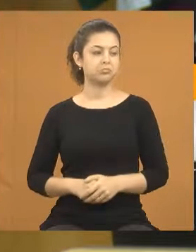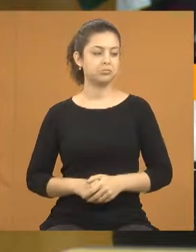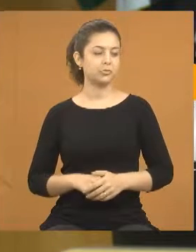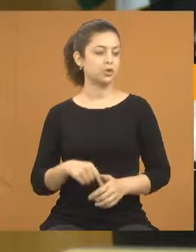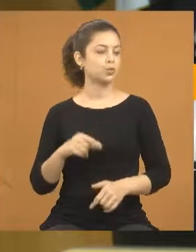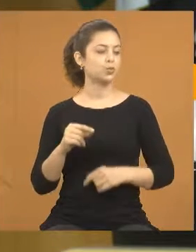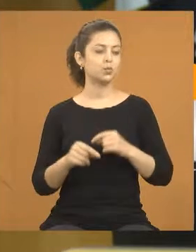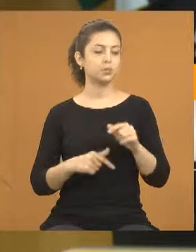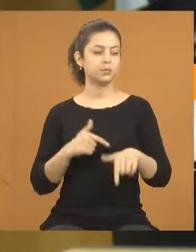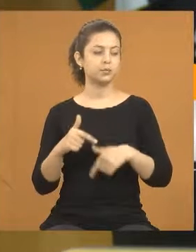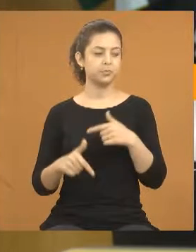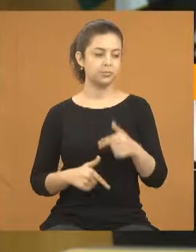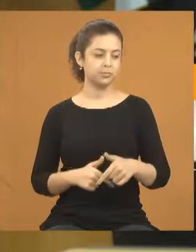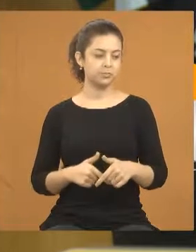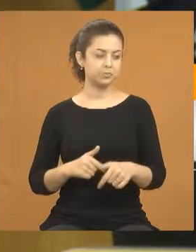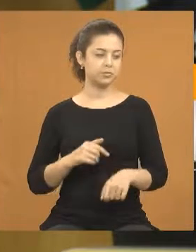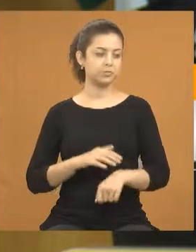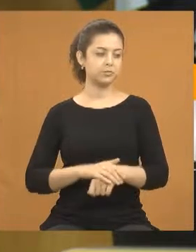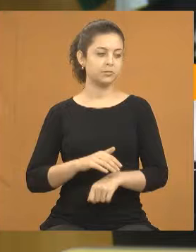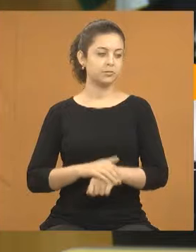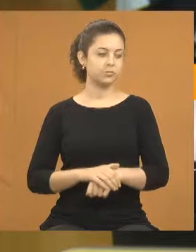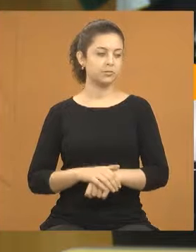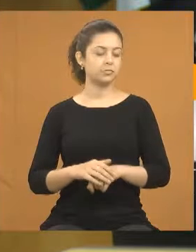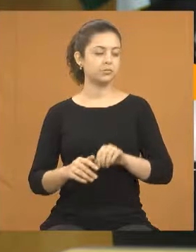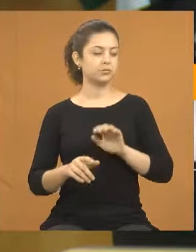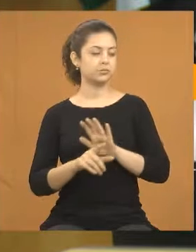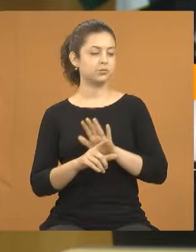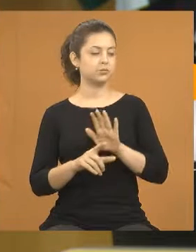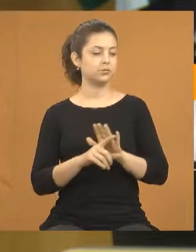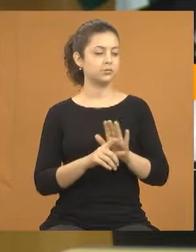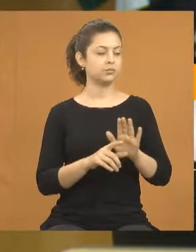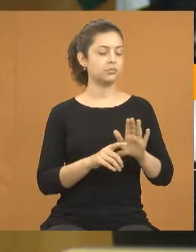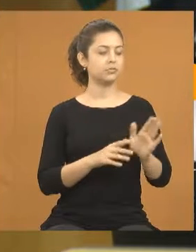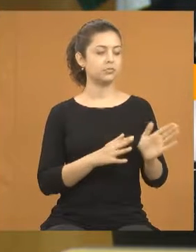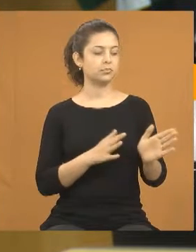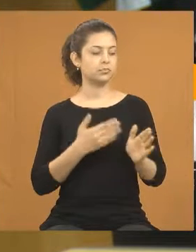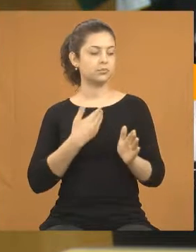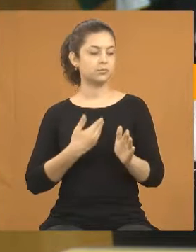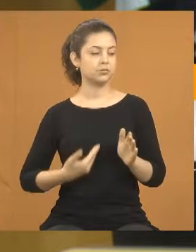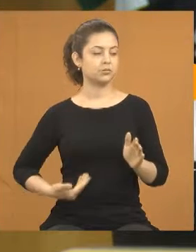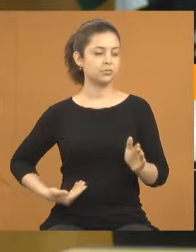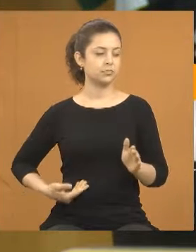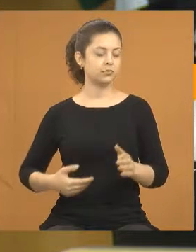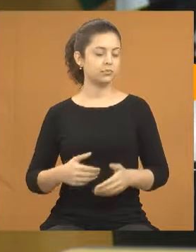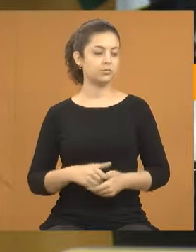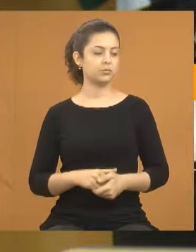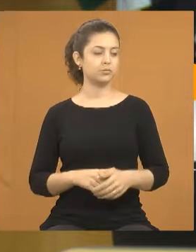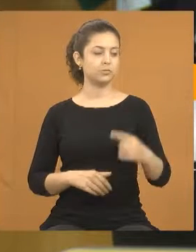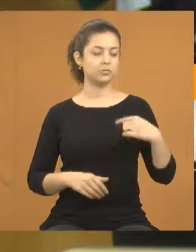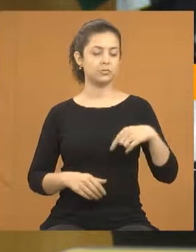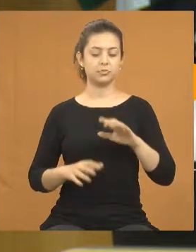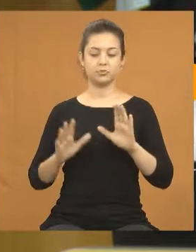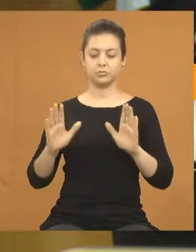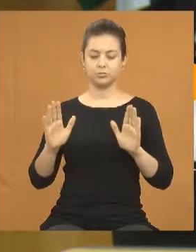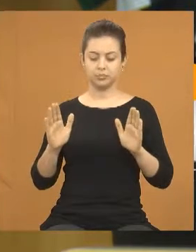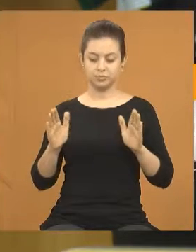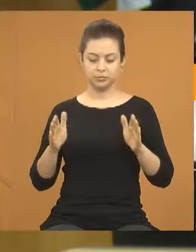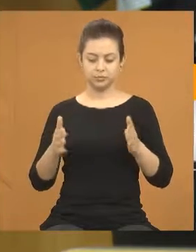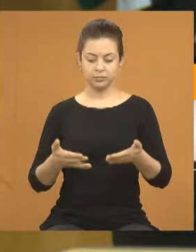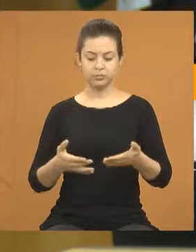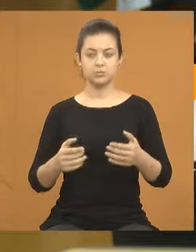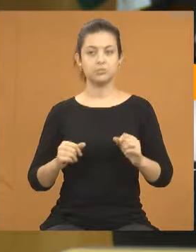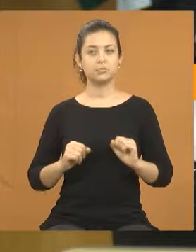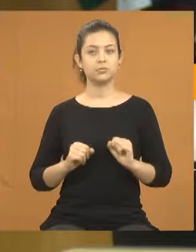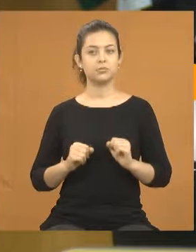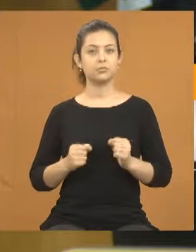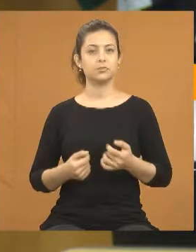de trabalhar e fazer uma boa legislatura. Eu acho que a gente está voltado para isso,